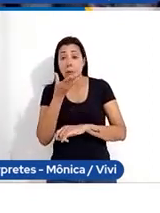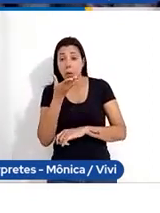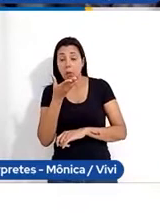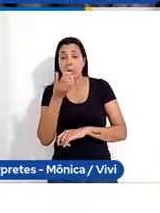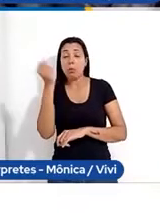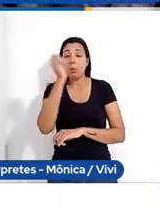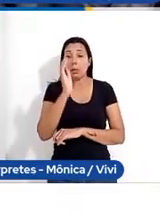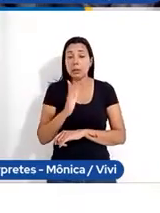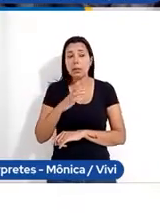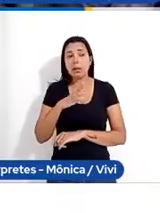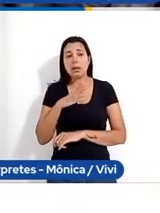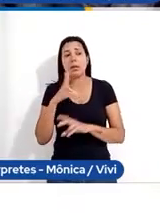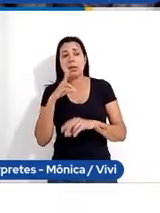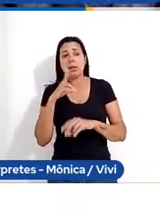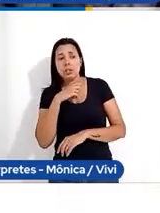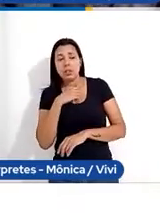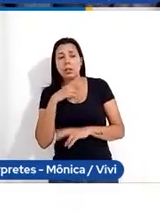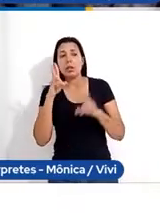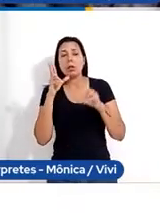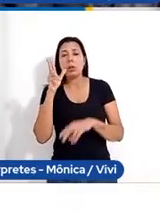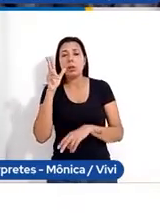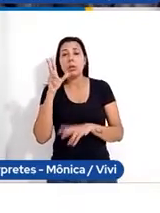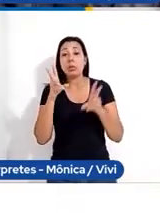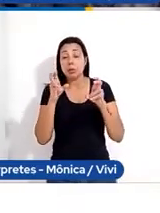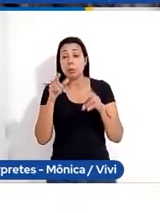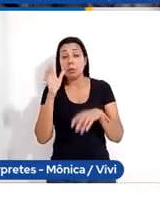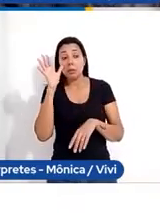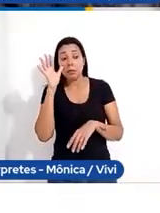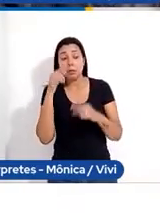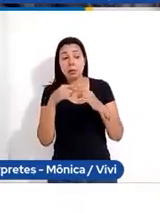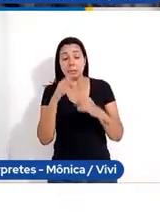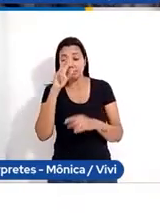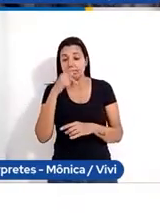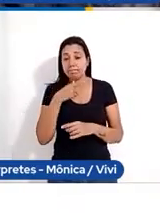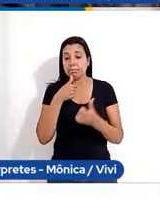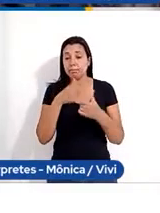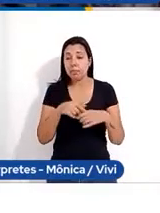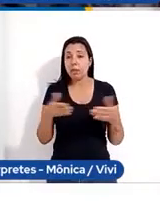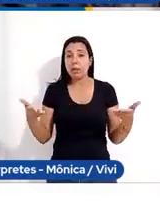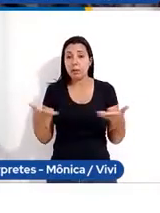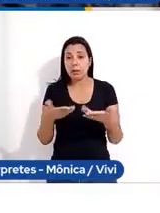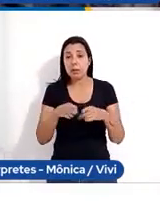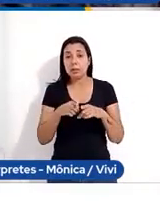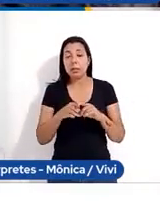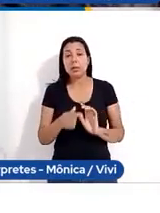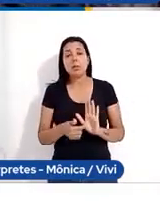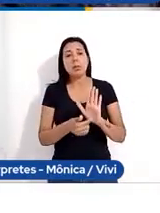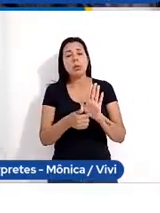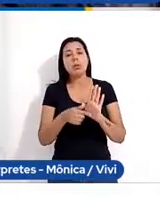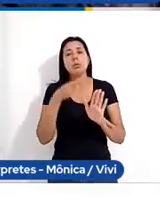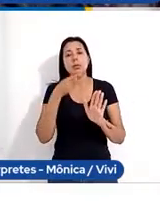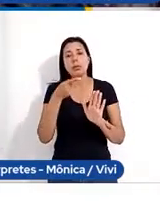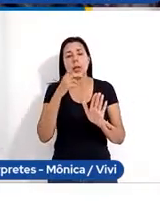tema curioso porque já bota na chave, né, de essa dualidade que fica muito na moda. Os coaches gostam de falar de que